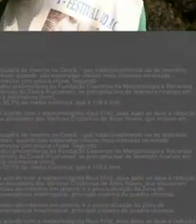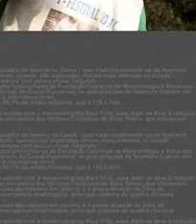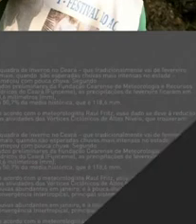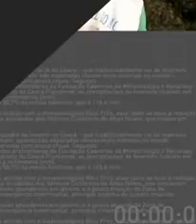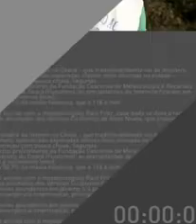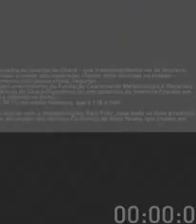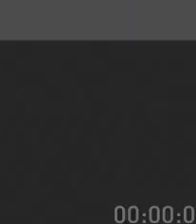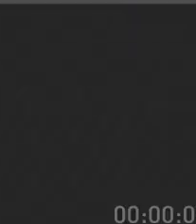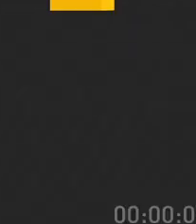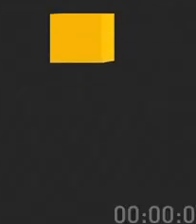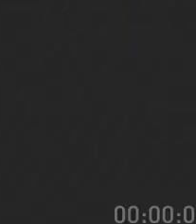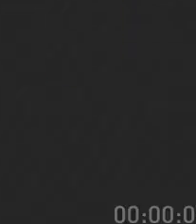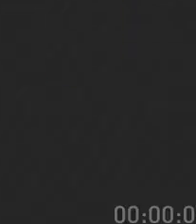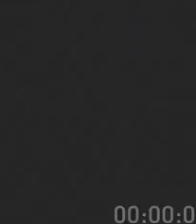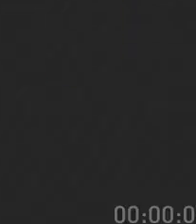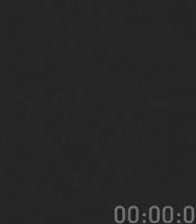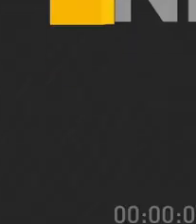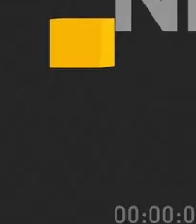ae